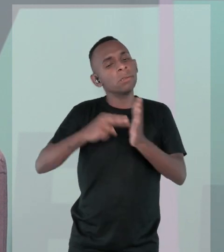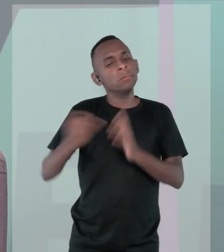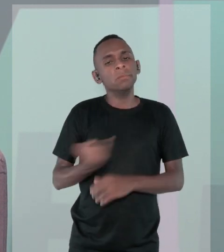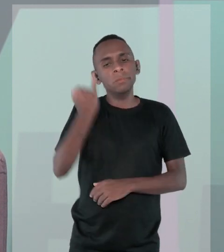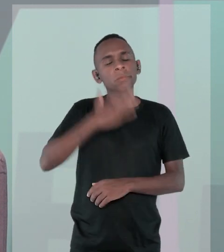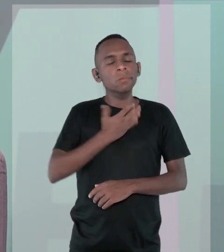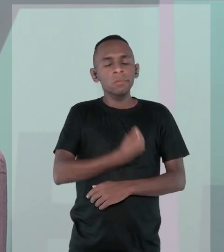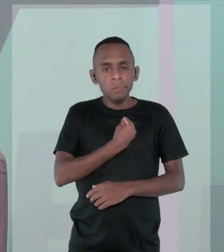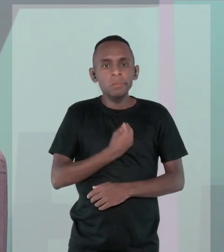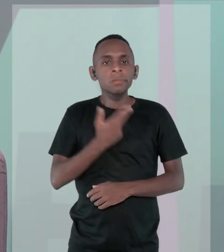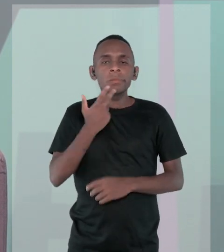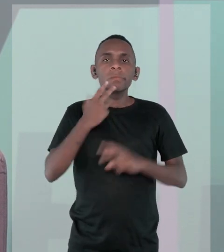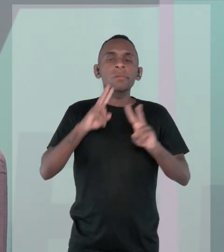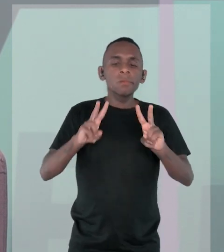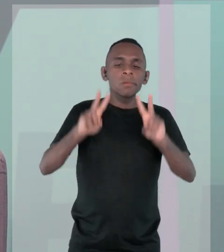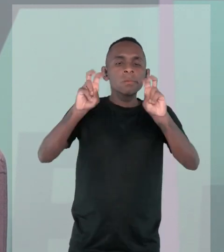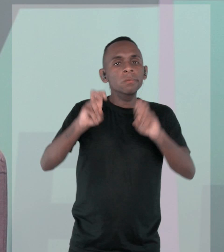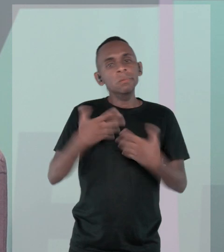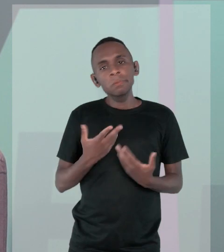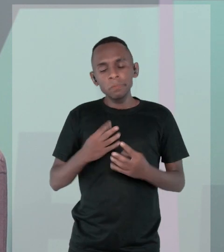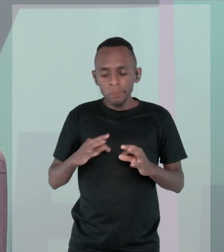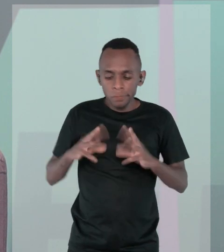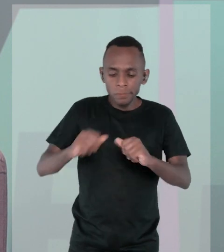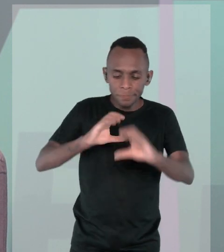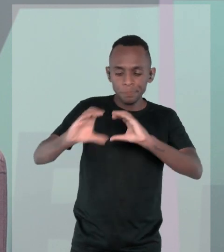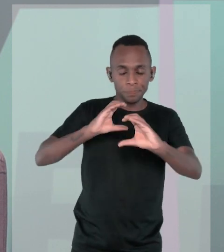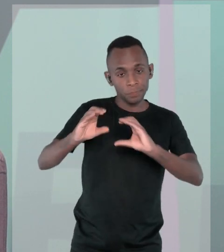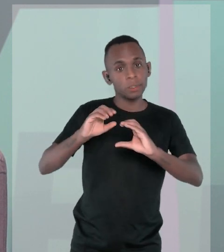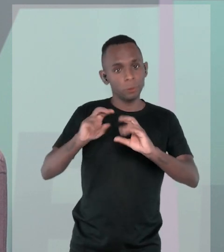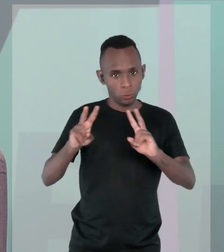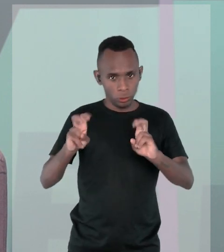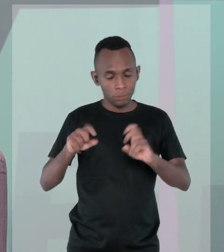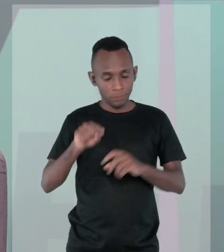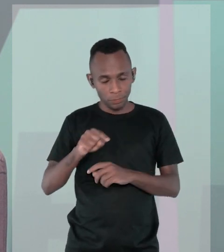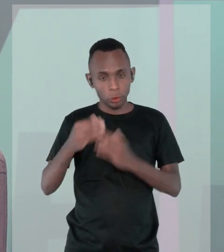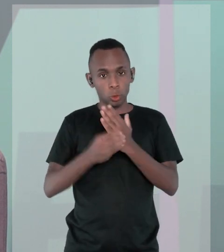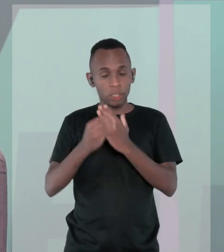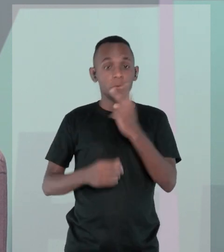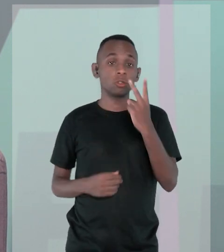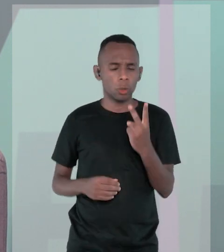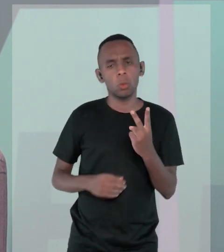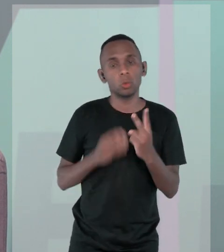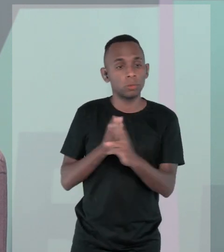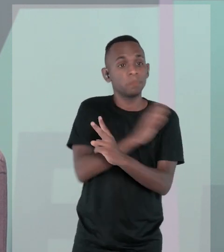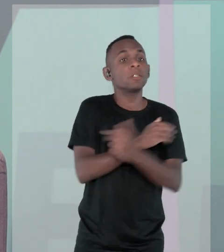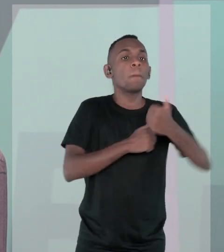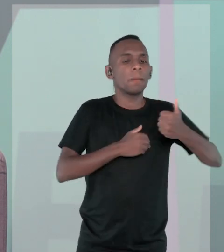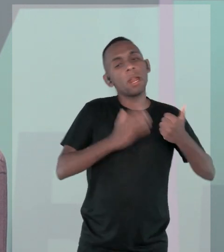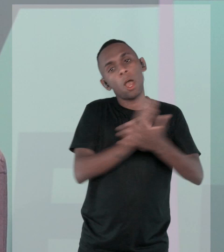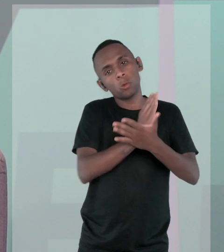mim. Vamos falar de Tudo Comunica. Tudo Comunica, esse é o 2º livro. Muitos aqui já conhecem o